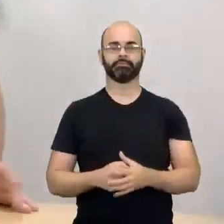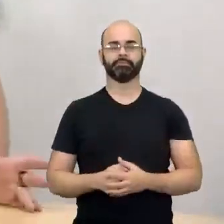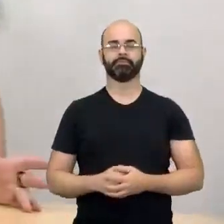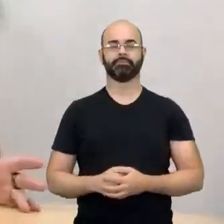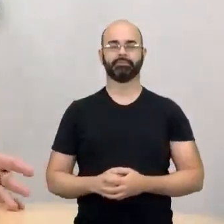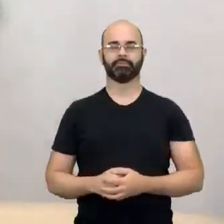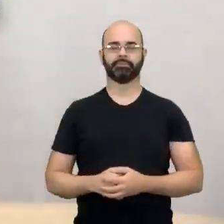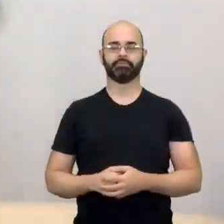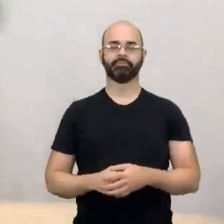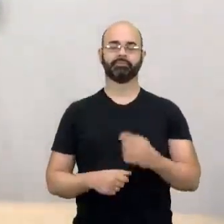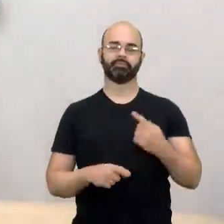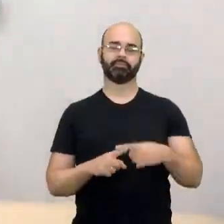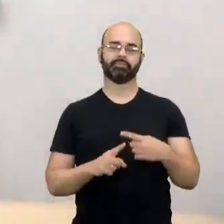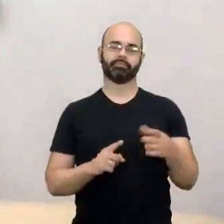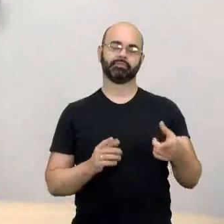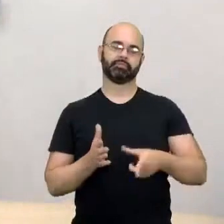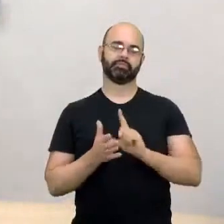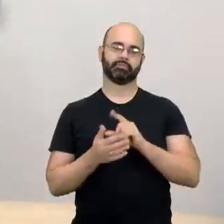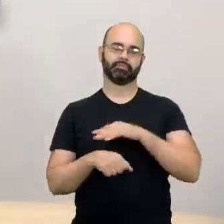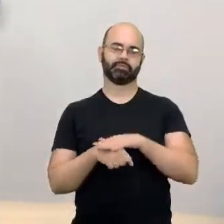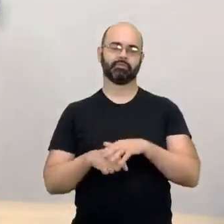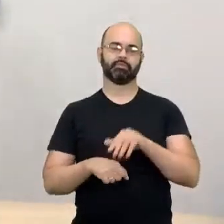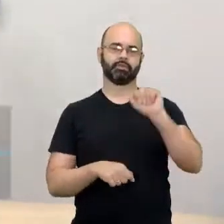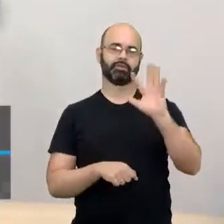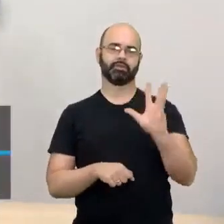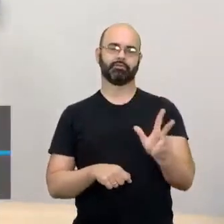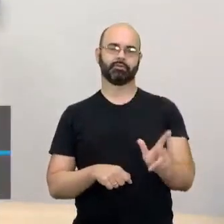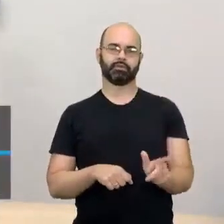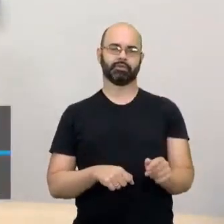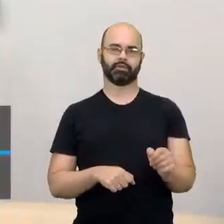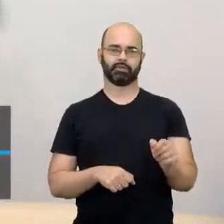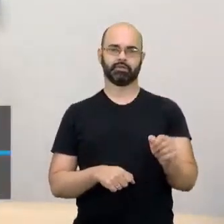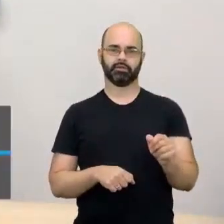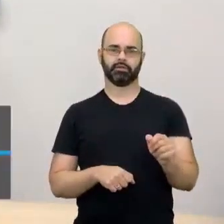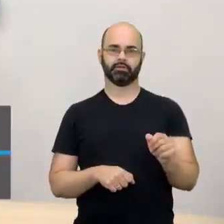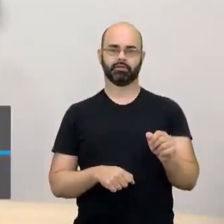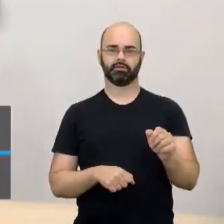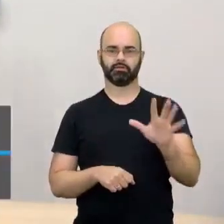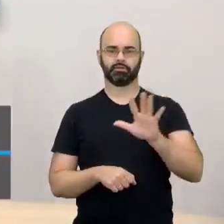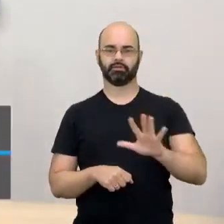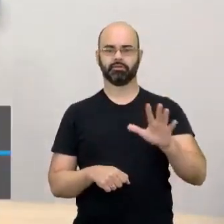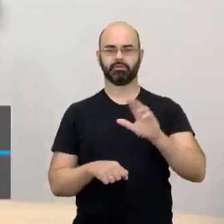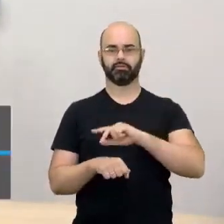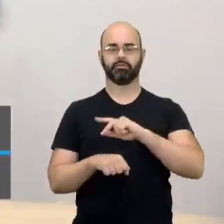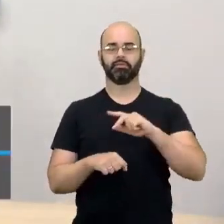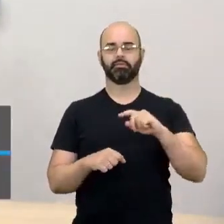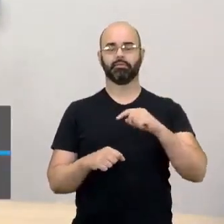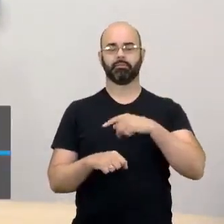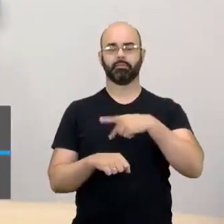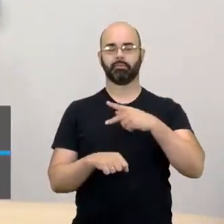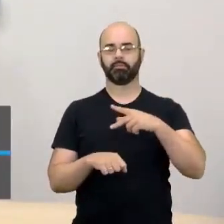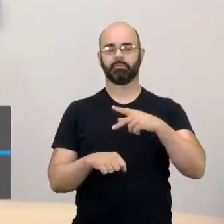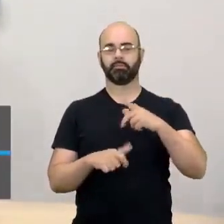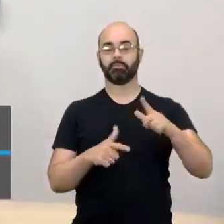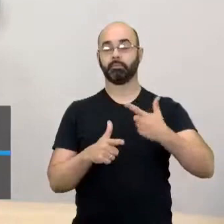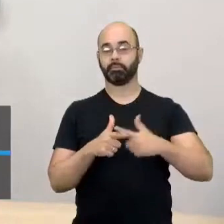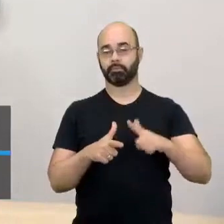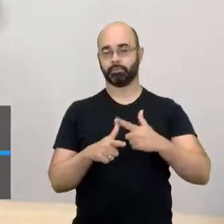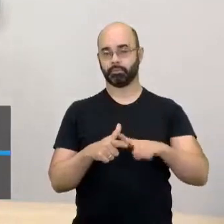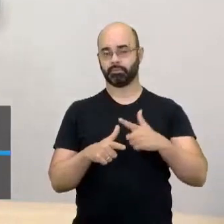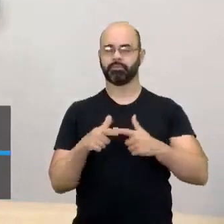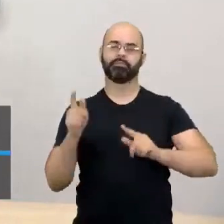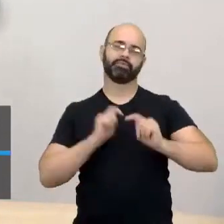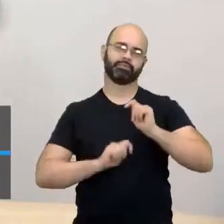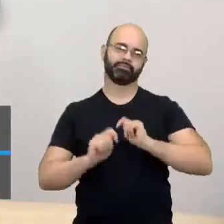o continente africano, né, como a gente está falando aqui, discutindo, a gente tem essa questão aí de problemas econômicos e sociais, também temos aqui